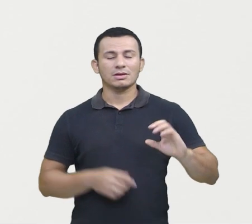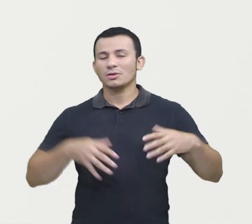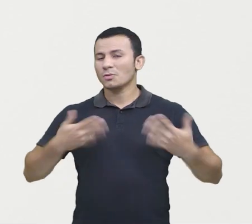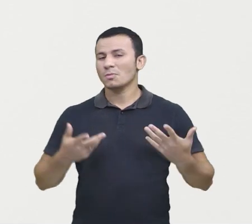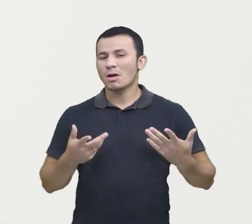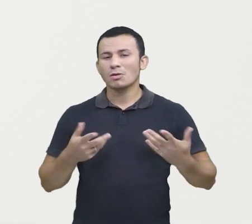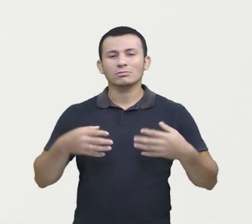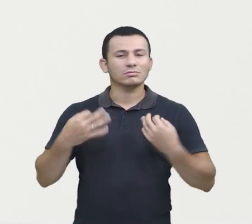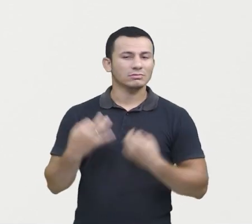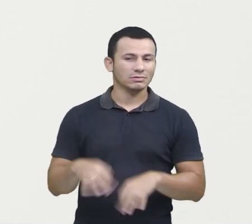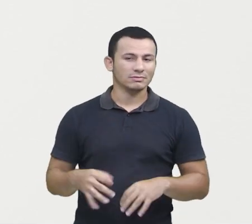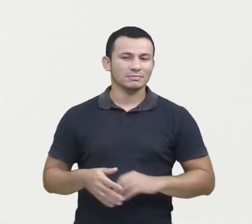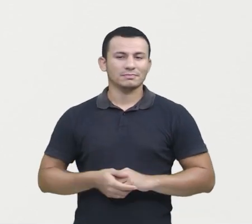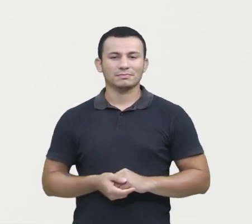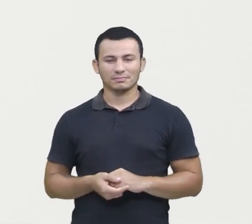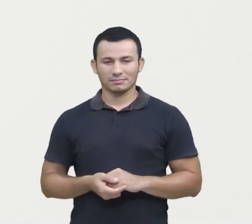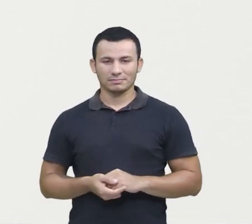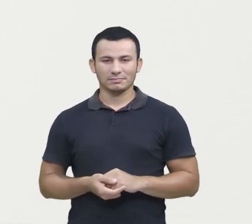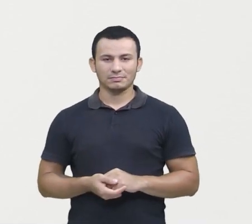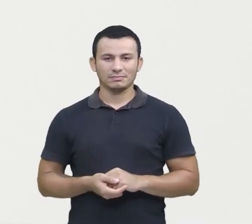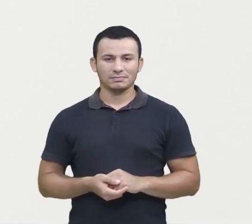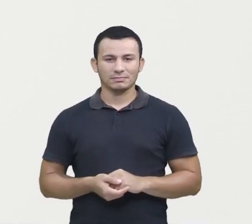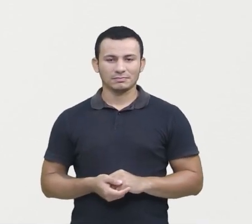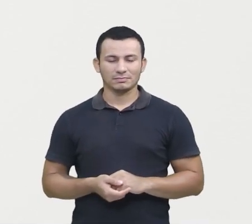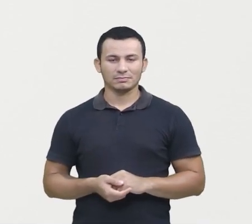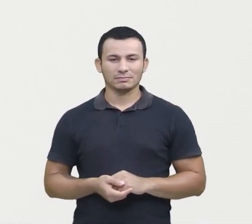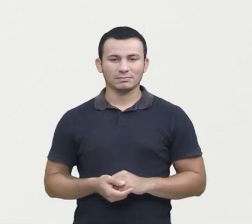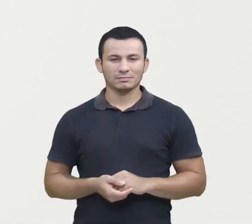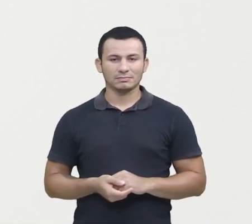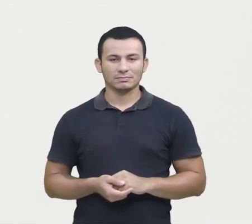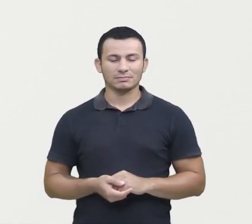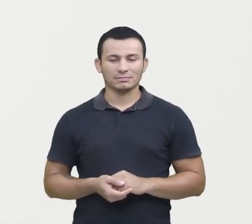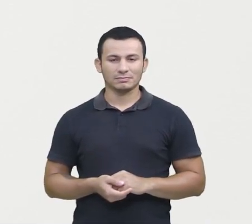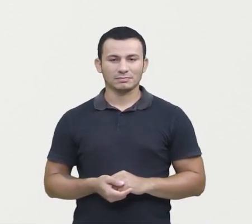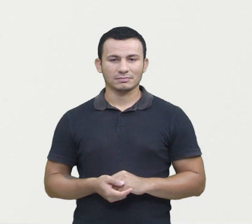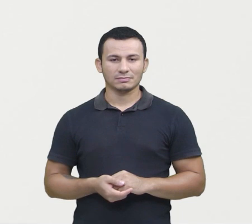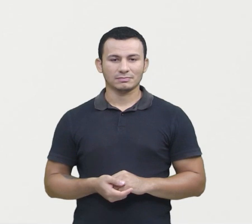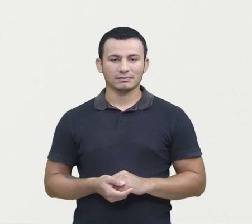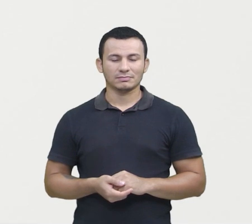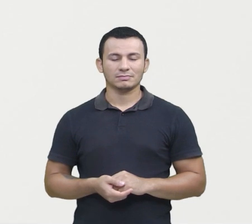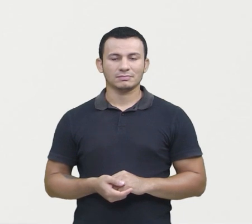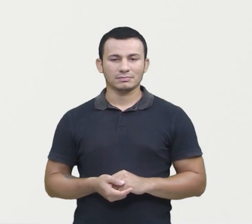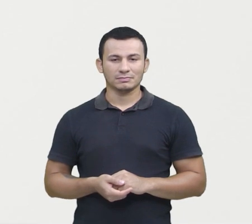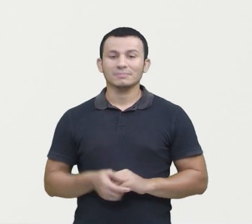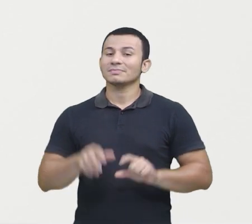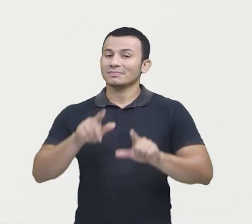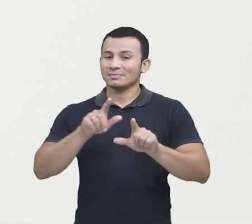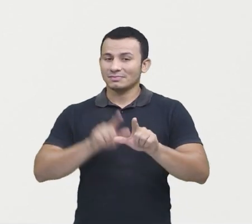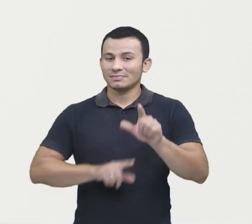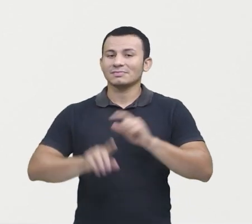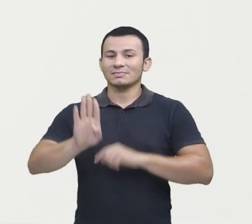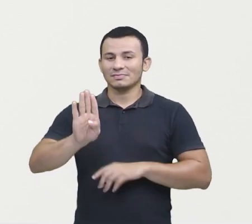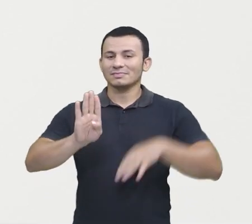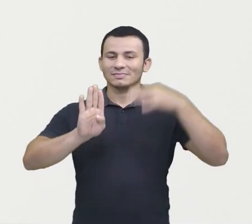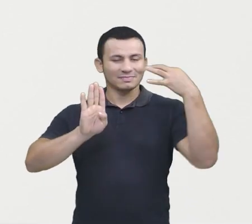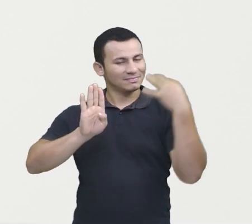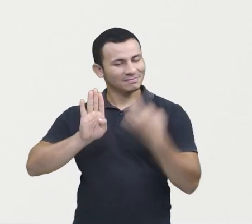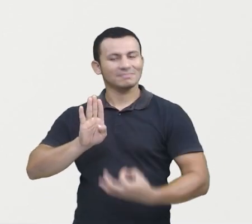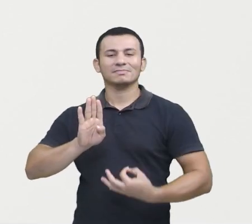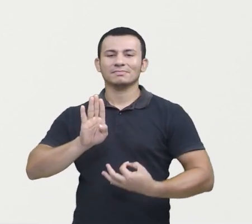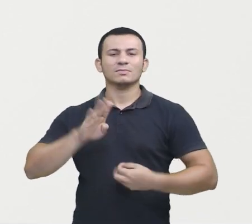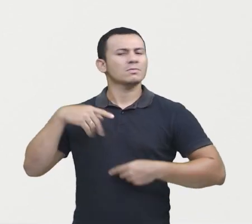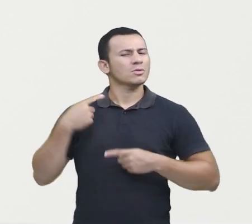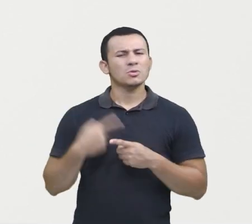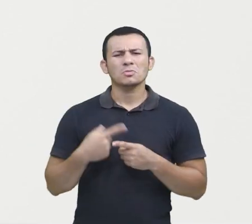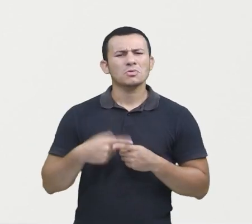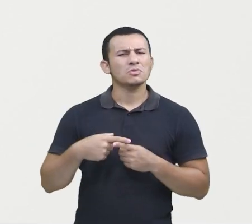B ou letra C? Vamos conferir? É a letra B. Por quê? O que está